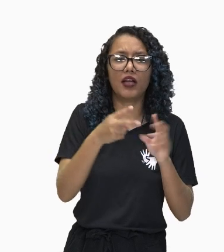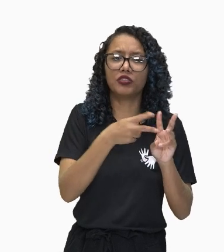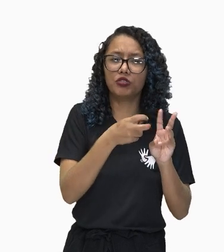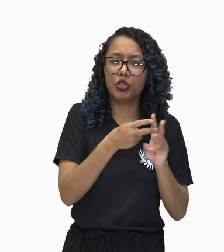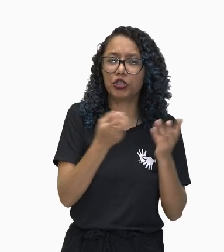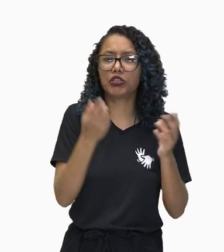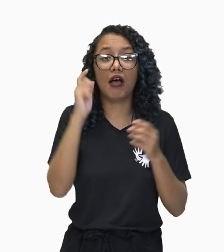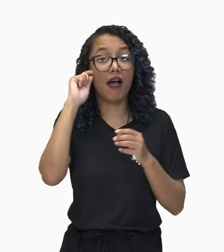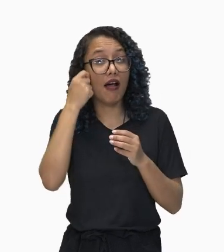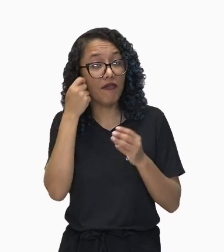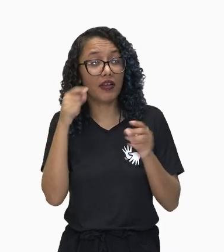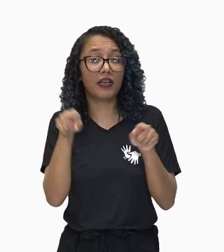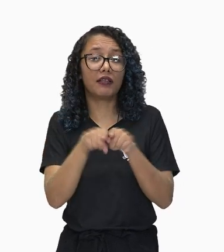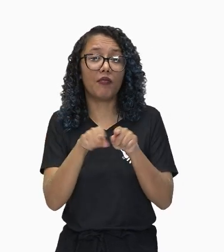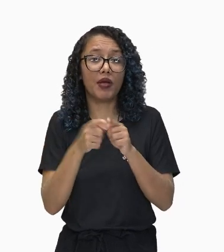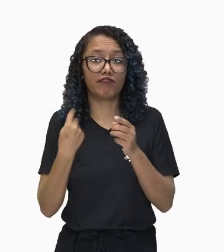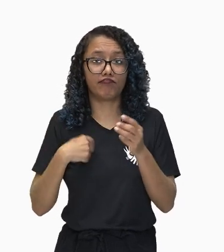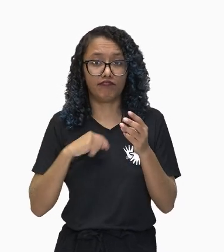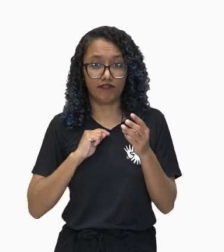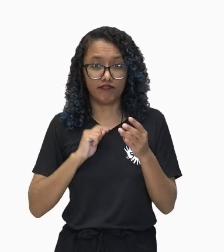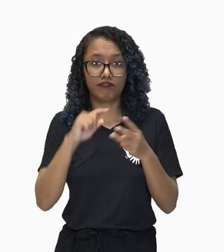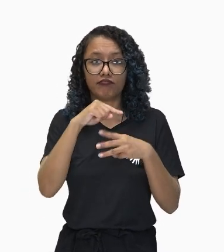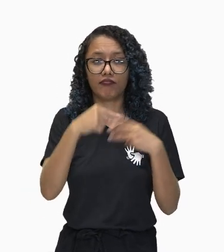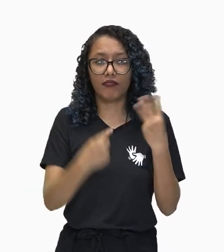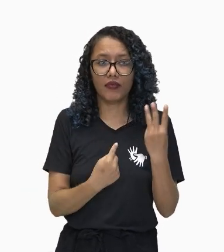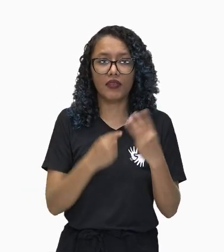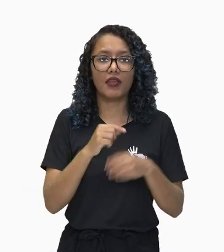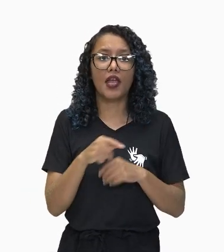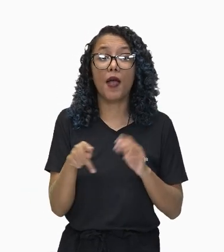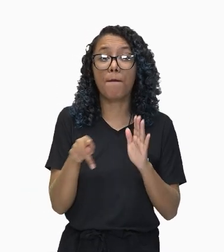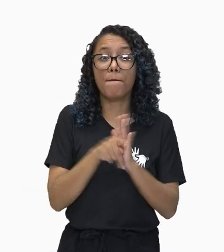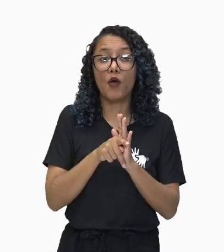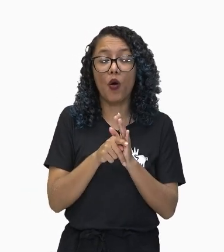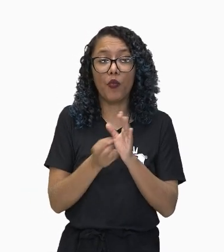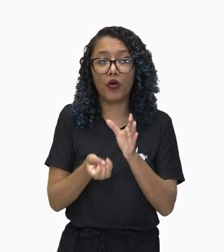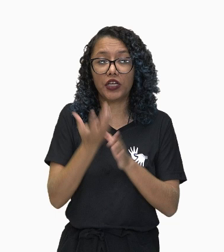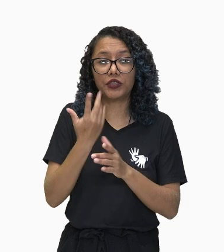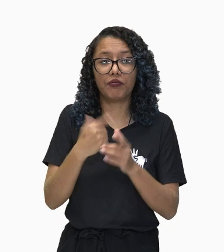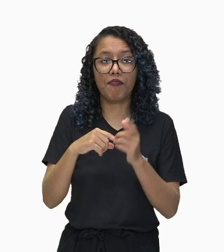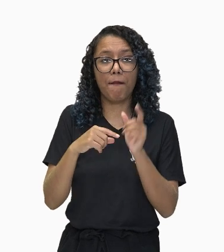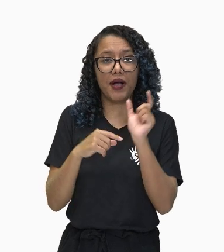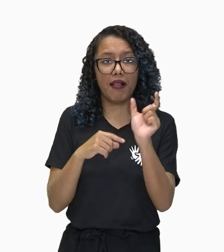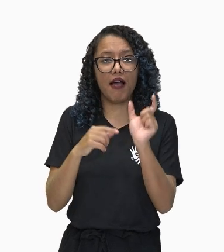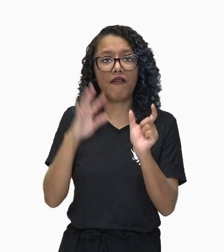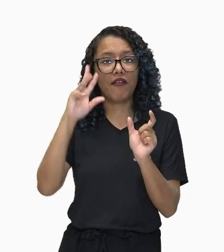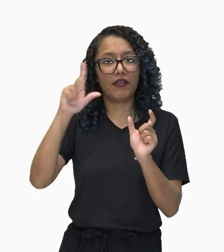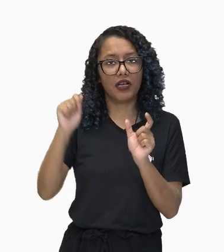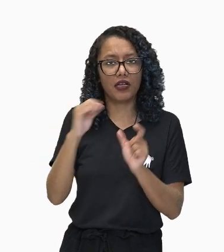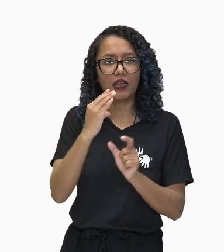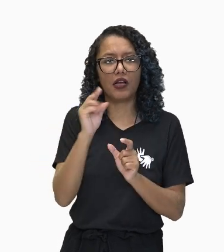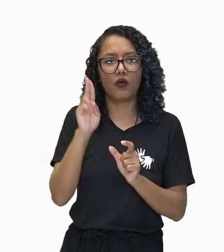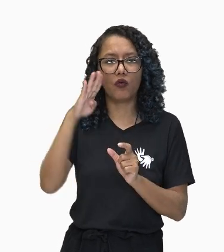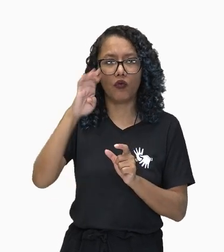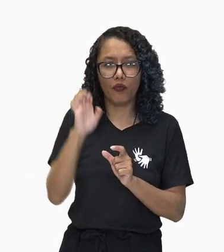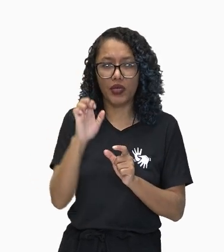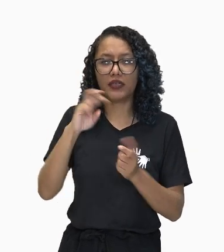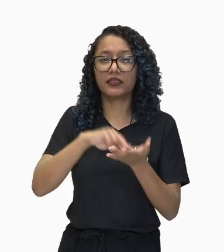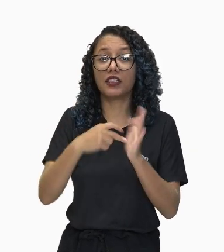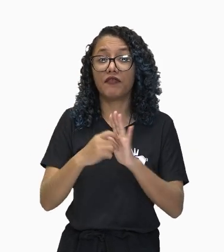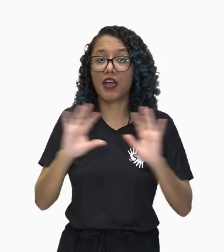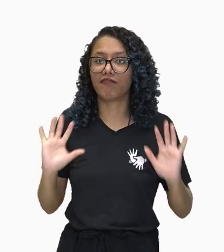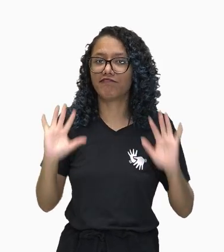africana cumbi, que significa celebração. Ela representa o namoro do homem à mulher. Olha que legal, já